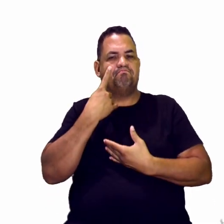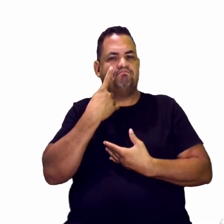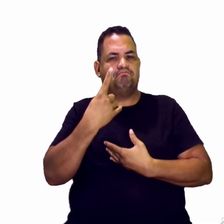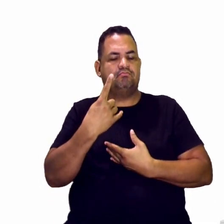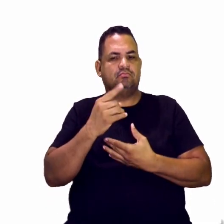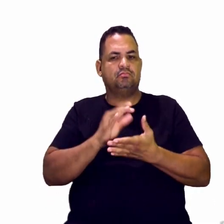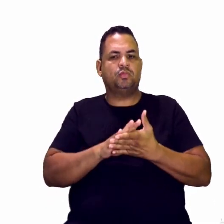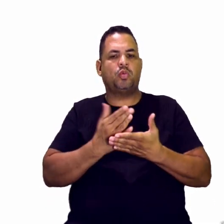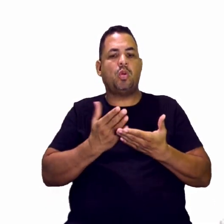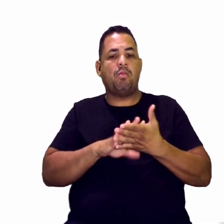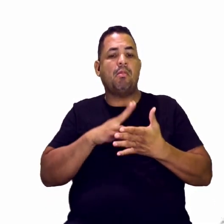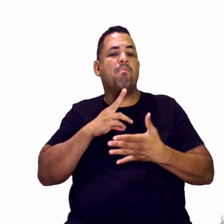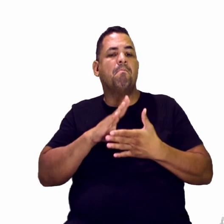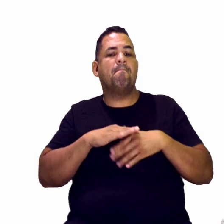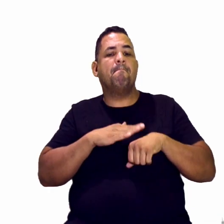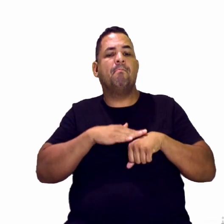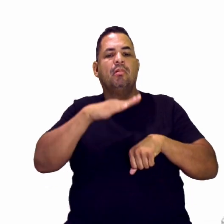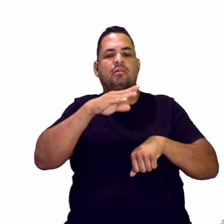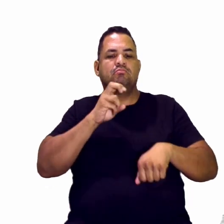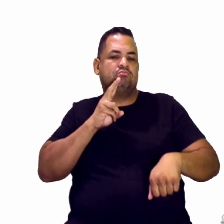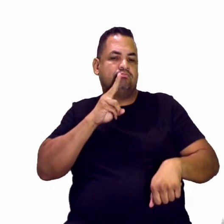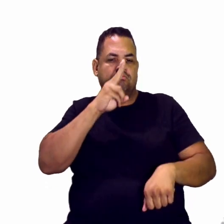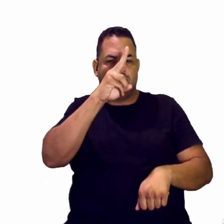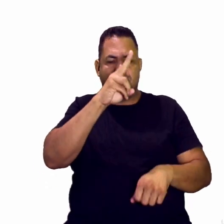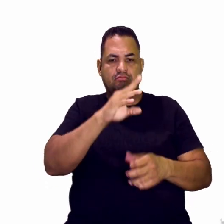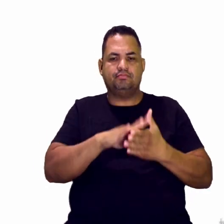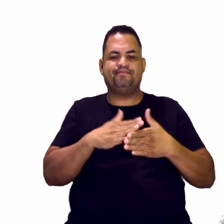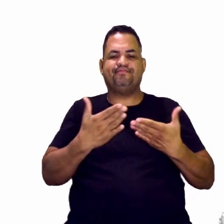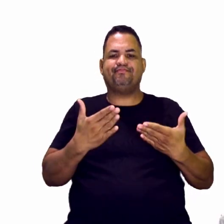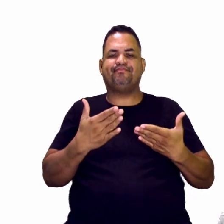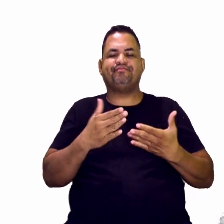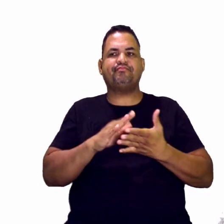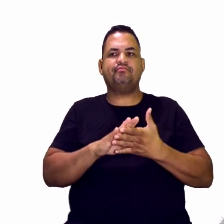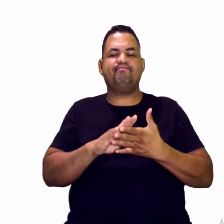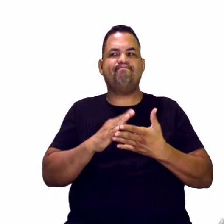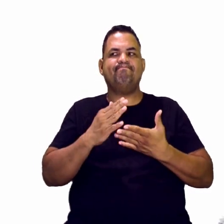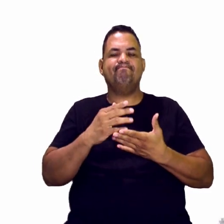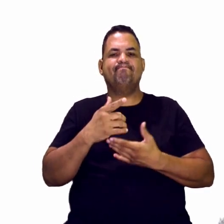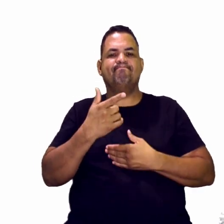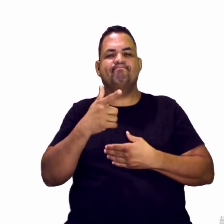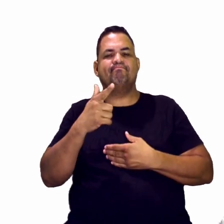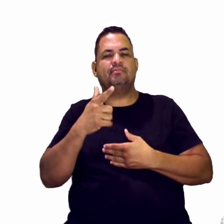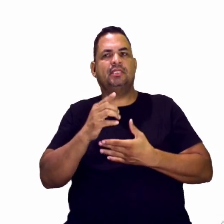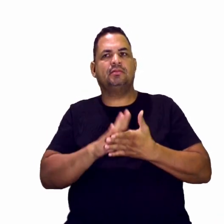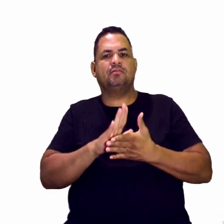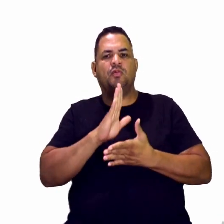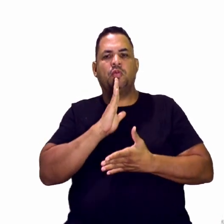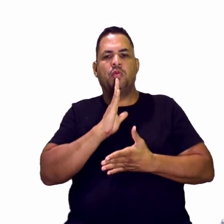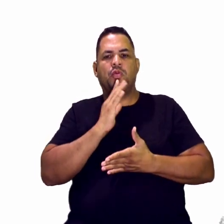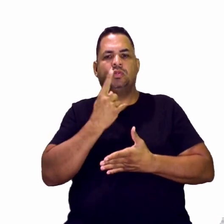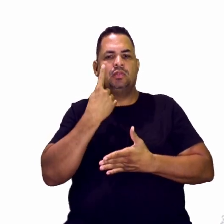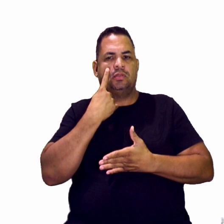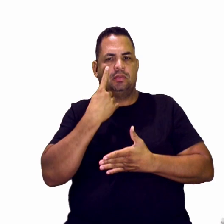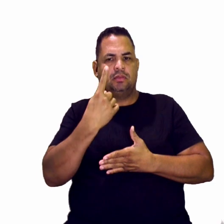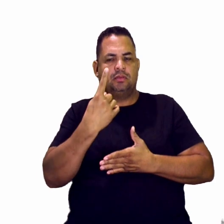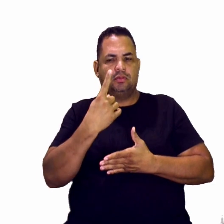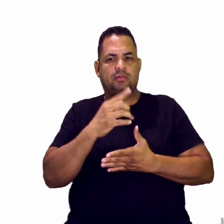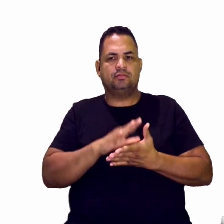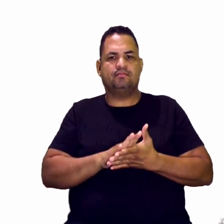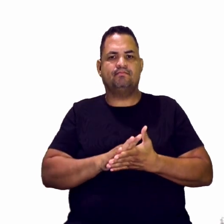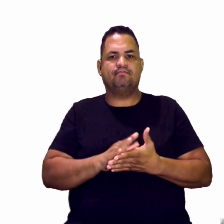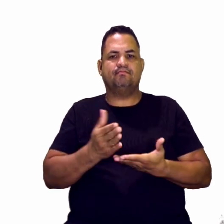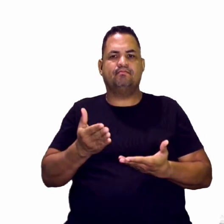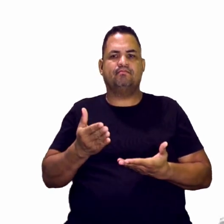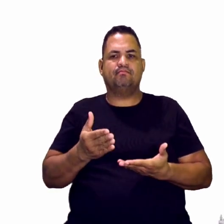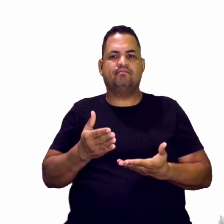qual é a mais resistente, por mais que você não tenha tanto conhecimento assim, é muito